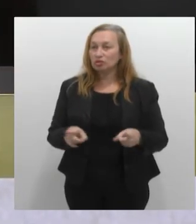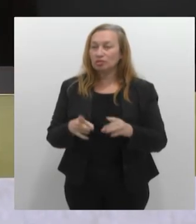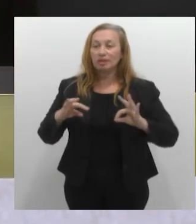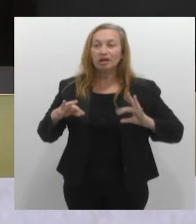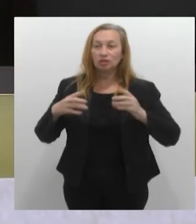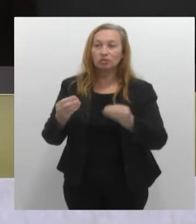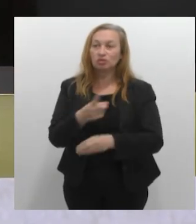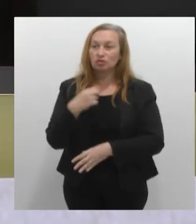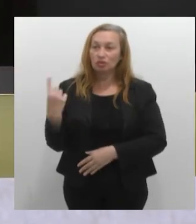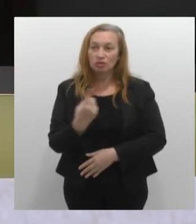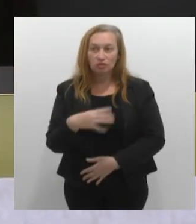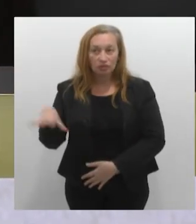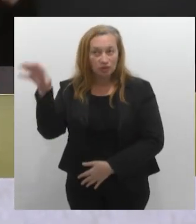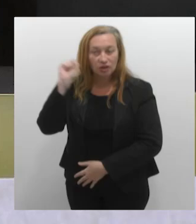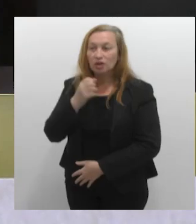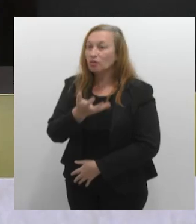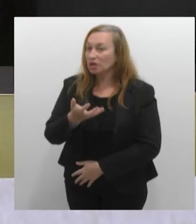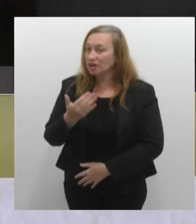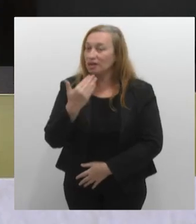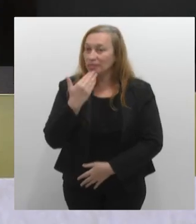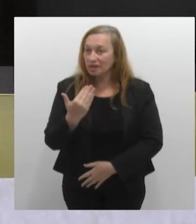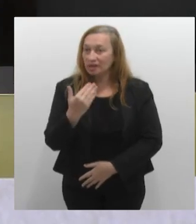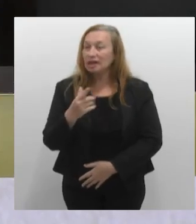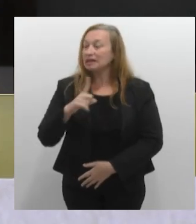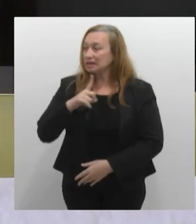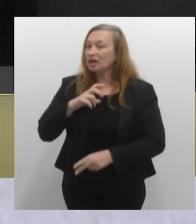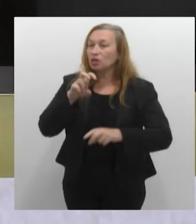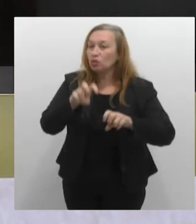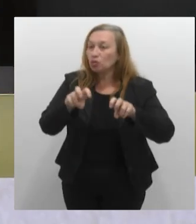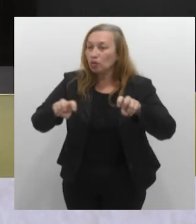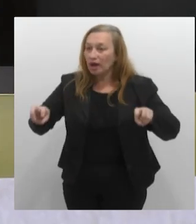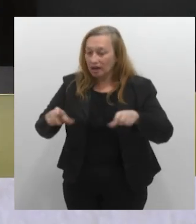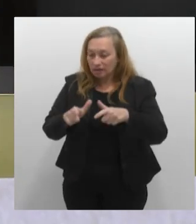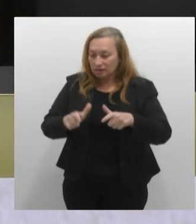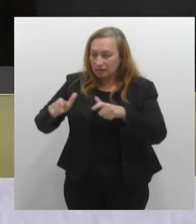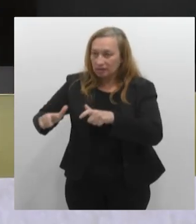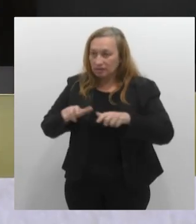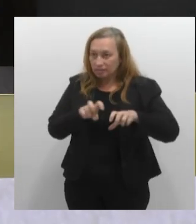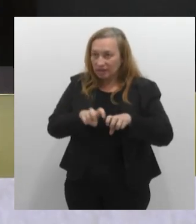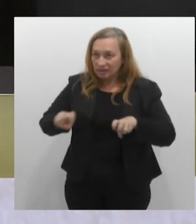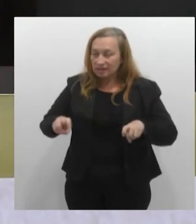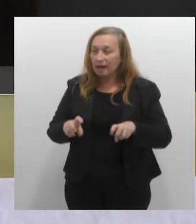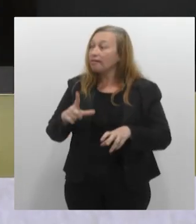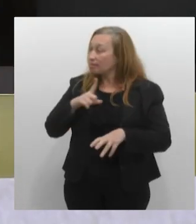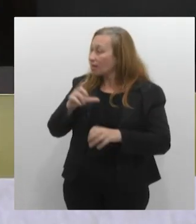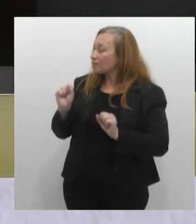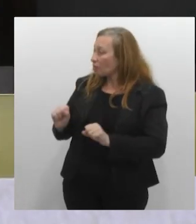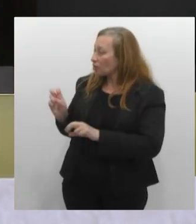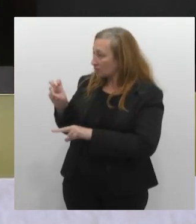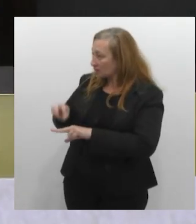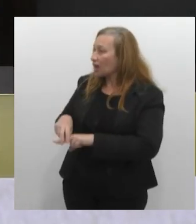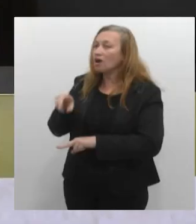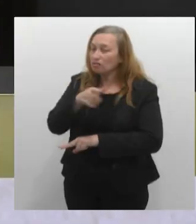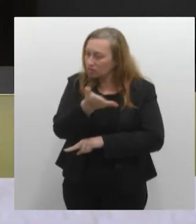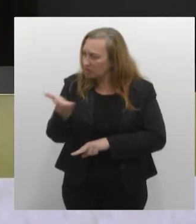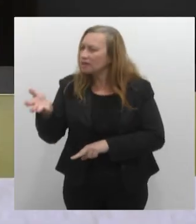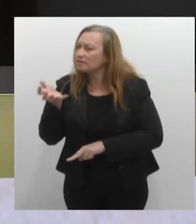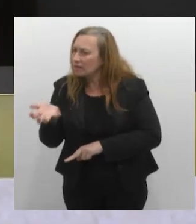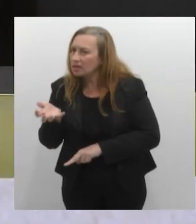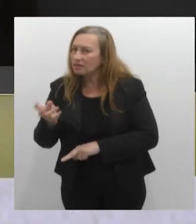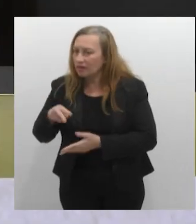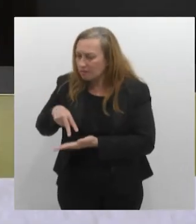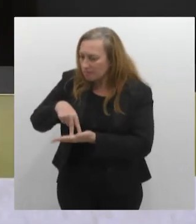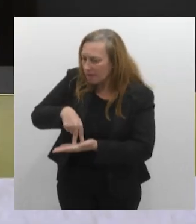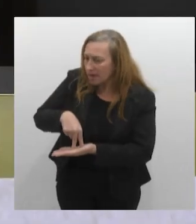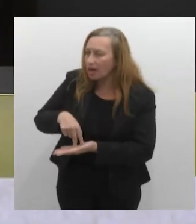nós. Eu queria dizer o seguinte, ainda há lugares aqui na frente, então, por favor, seminaristas, quem estiver